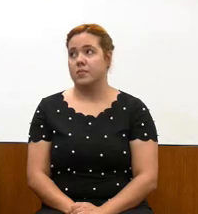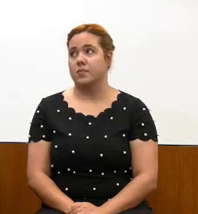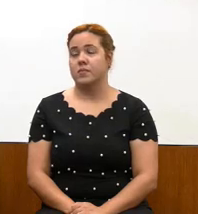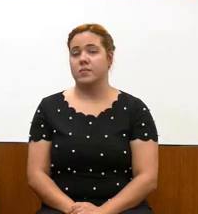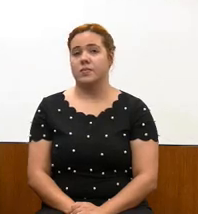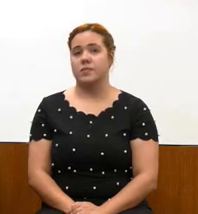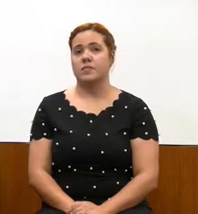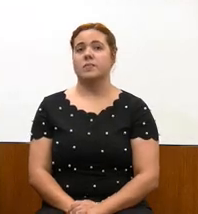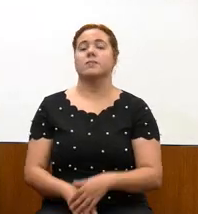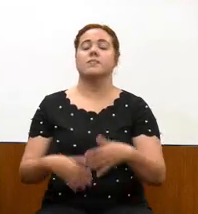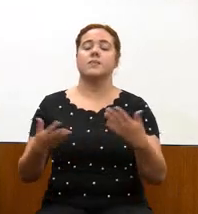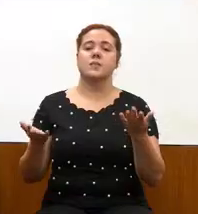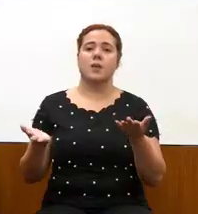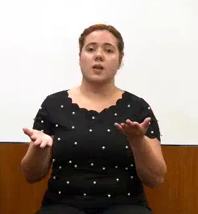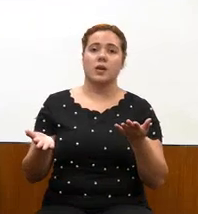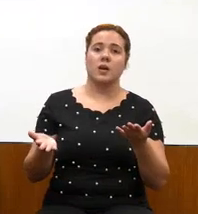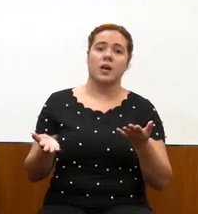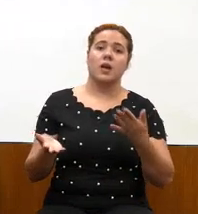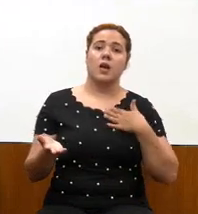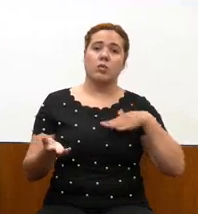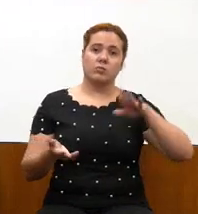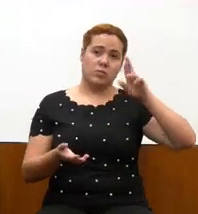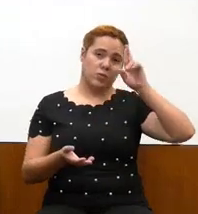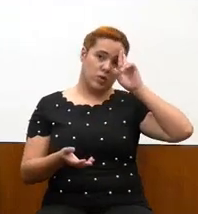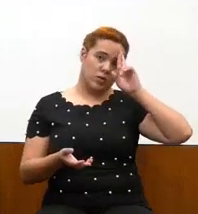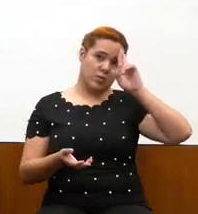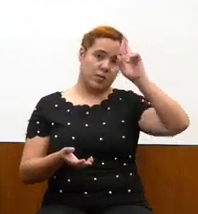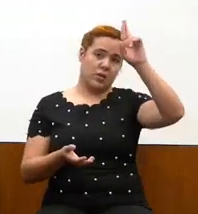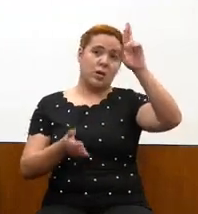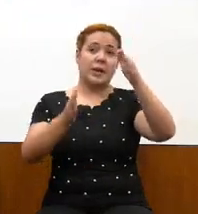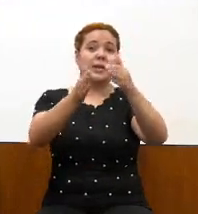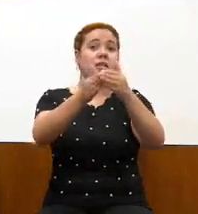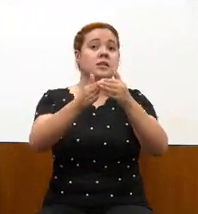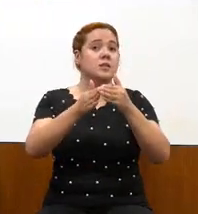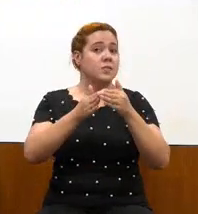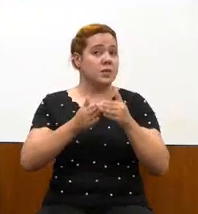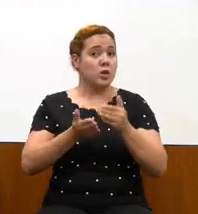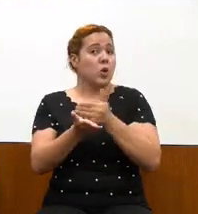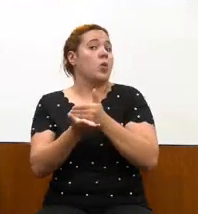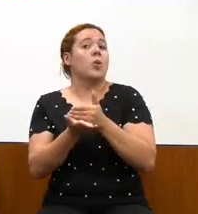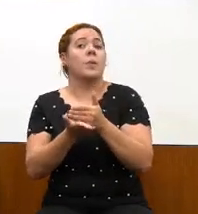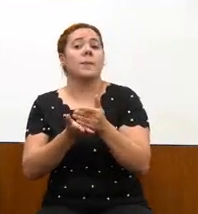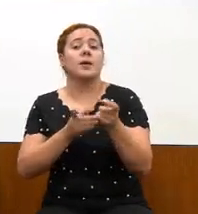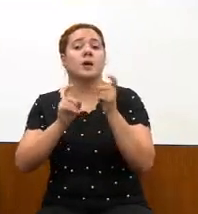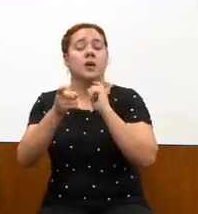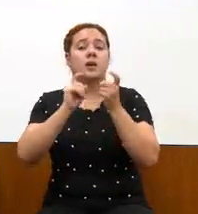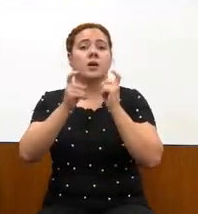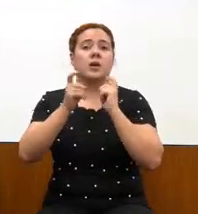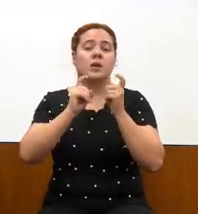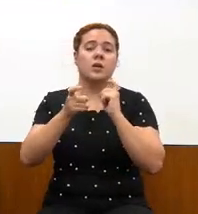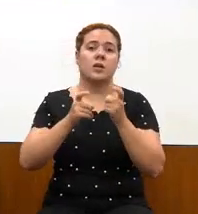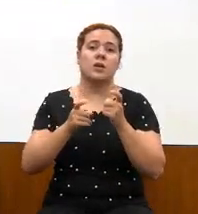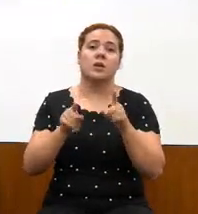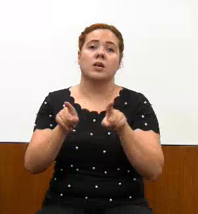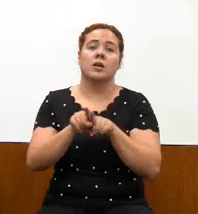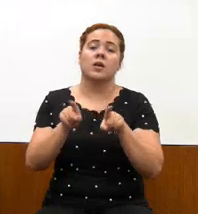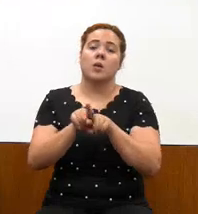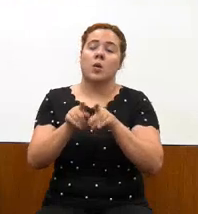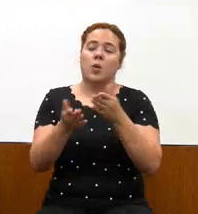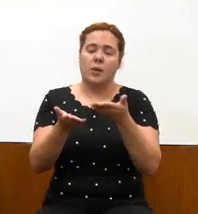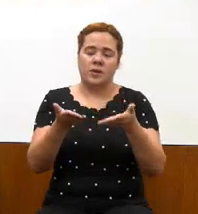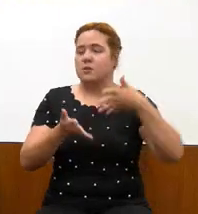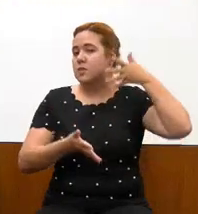Então, na qualidade de autor do requerimento, que se deu origem a esta audiência pública, passo a tecer as minhas considerações